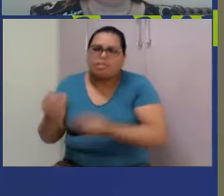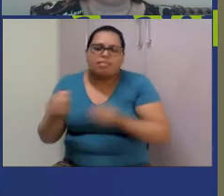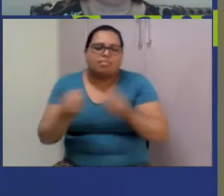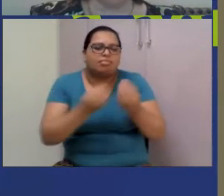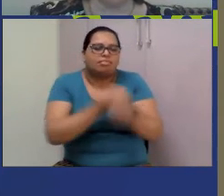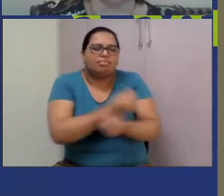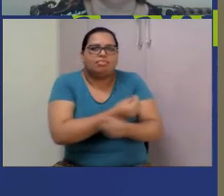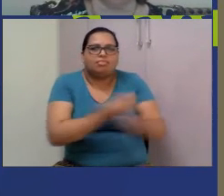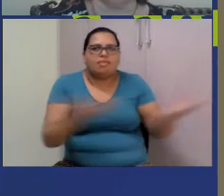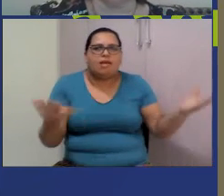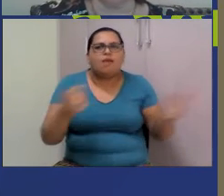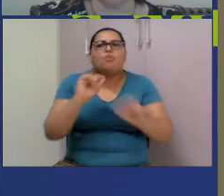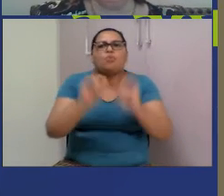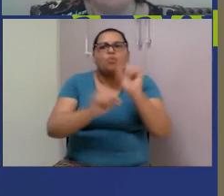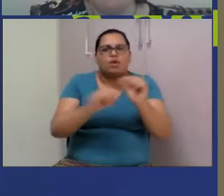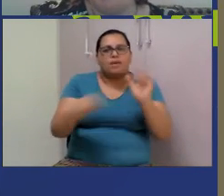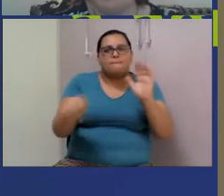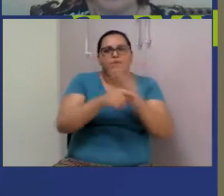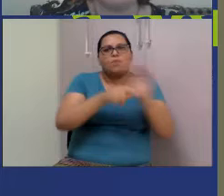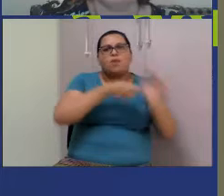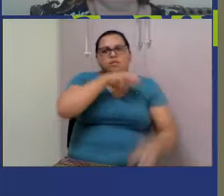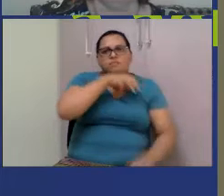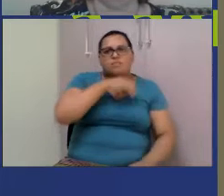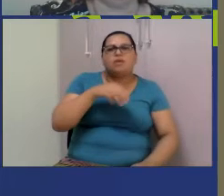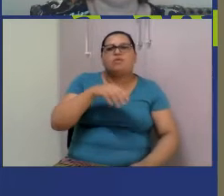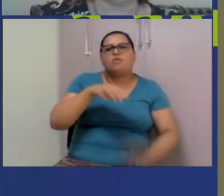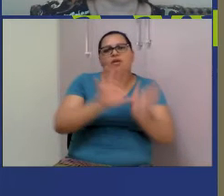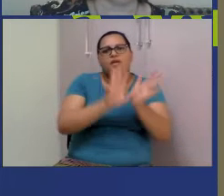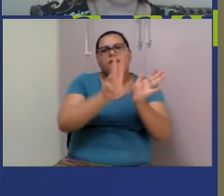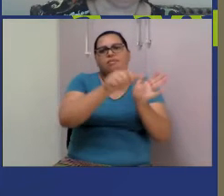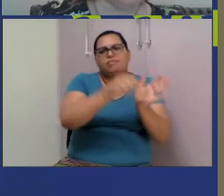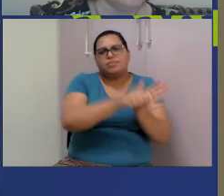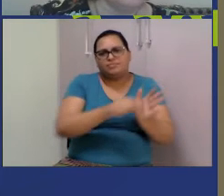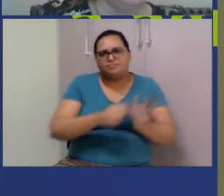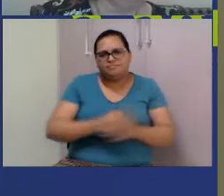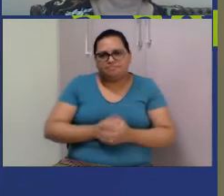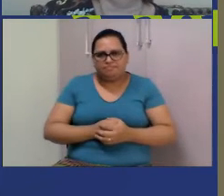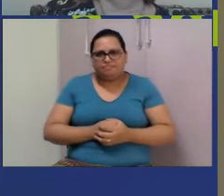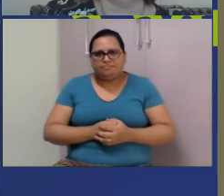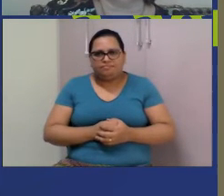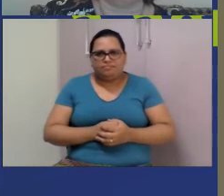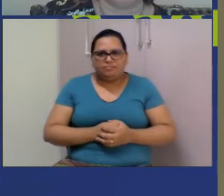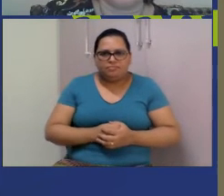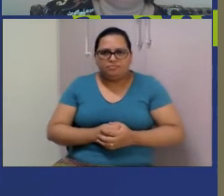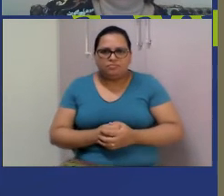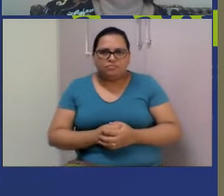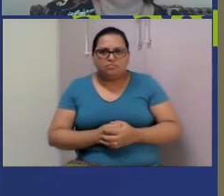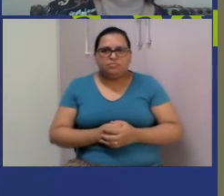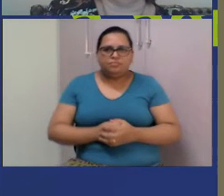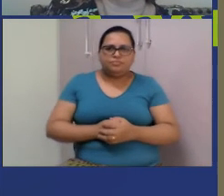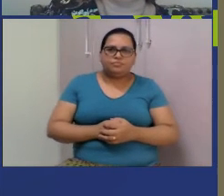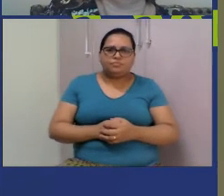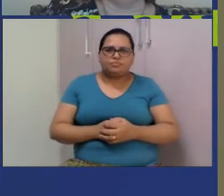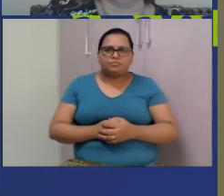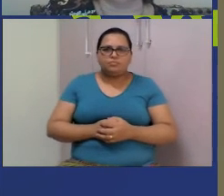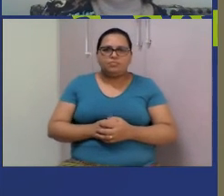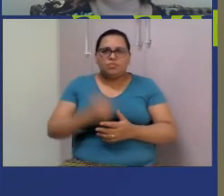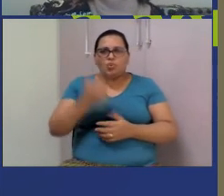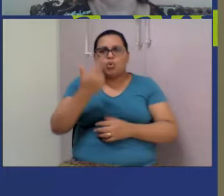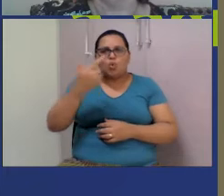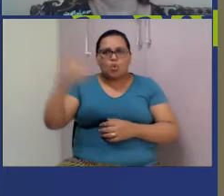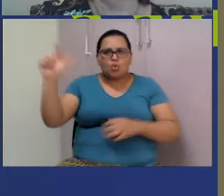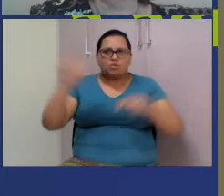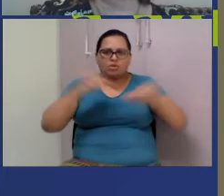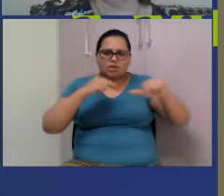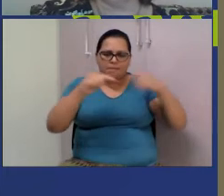de aplicação do genoma funcional na aquicultura. Então, em outro trabalho, eu estava